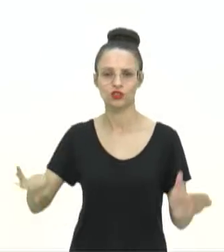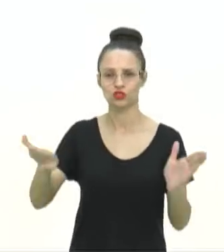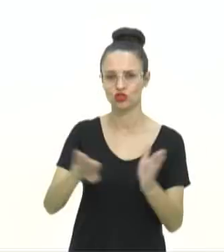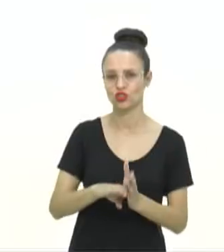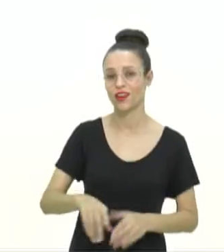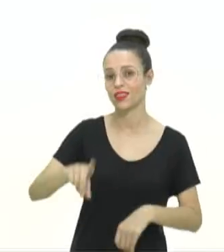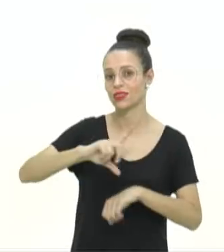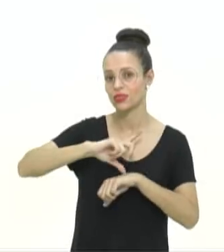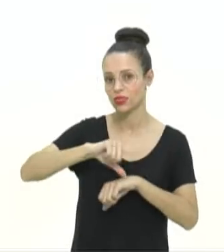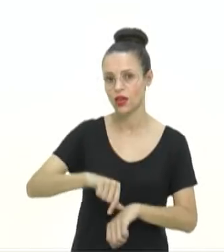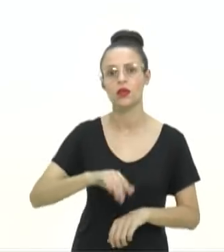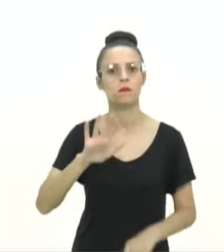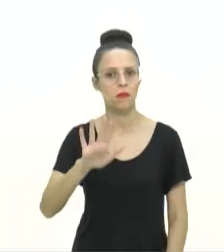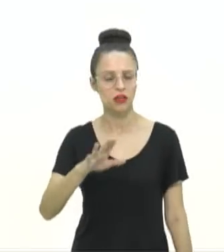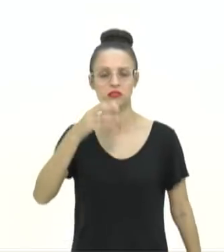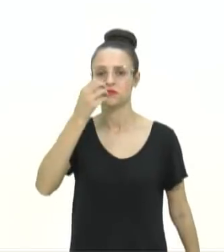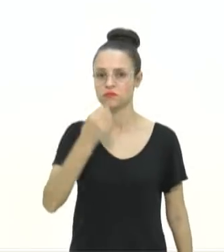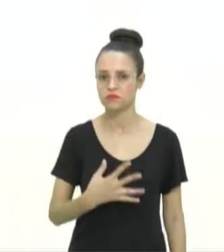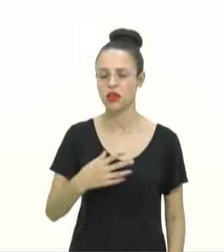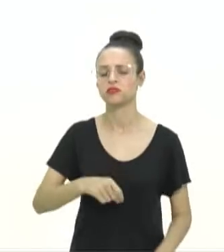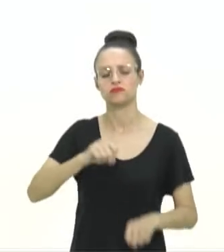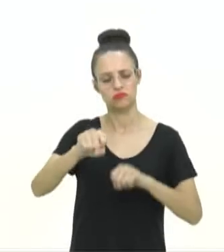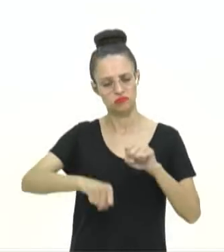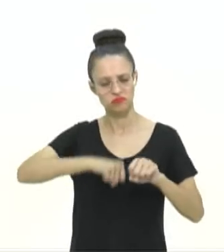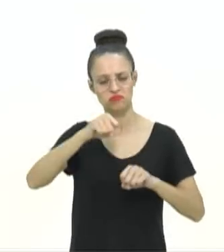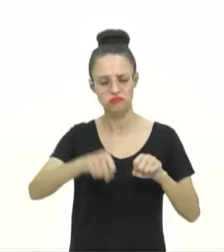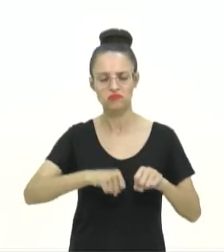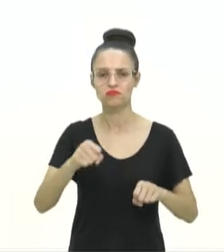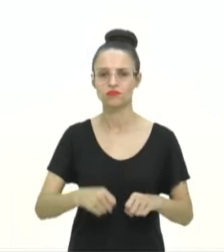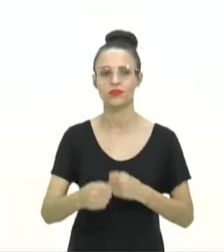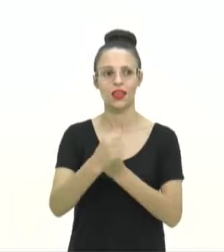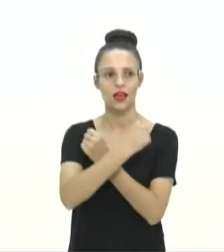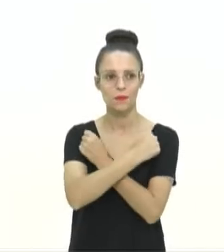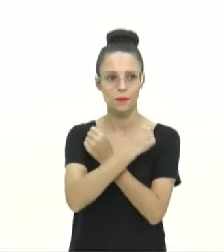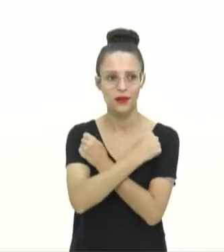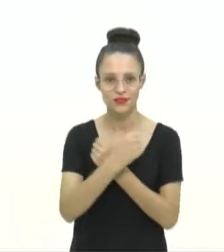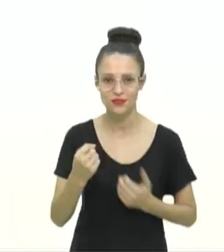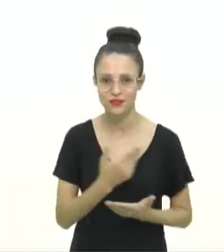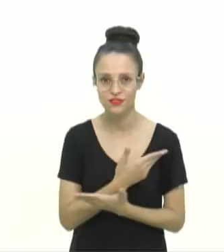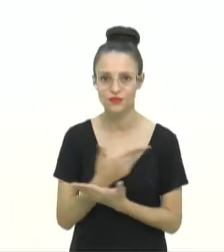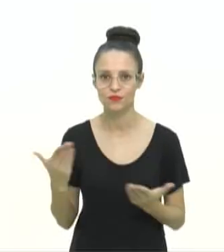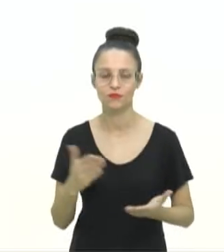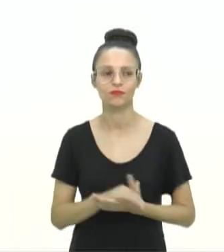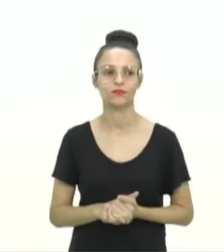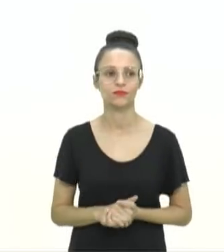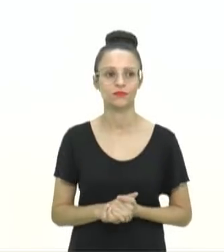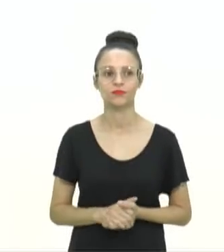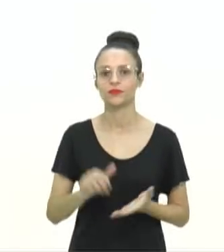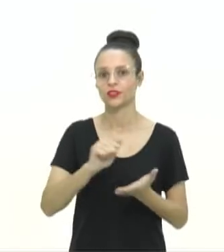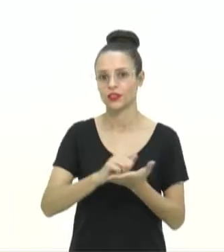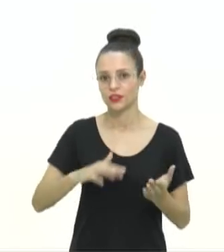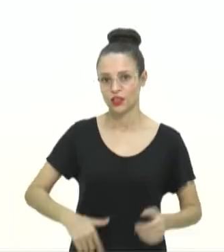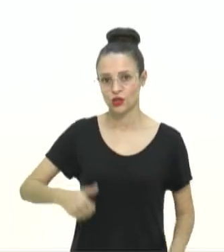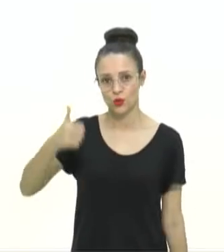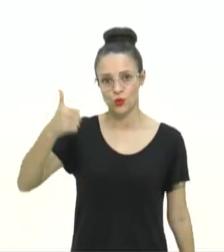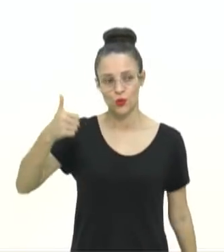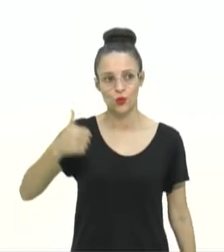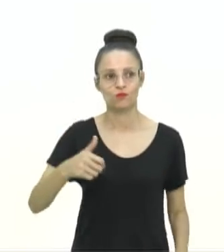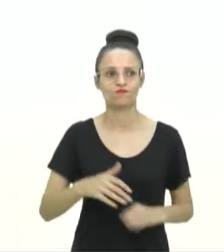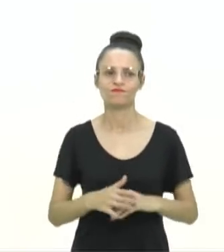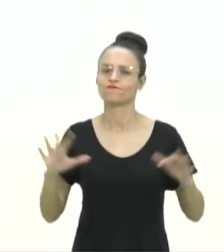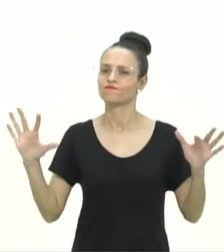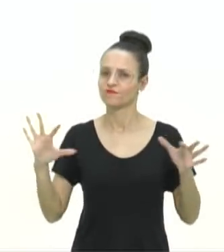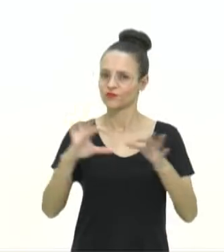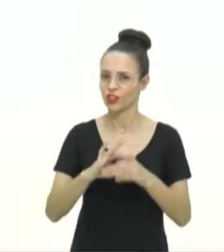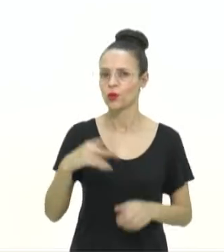bem mais tarde. Fomos muito bem nesta pedalada. Abração. O exercício número 1. De